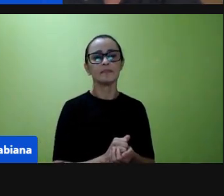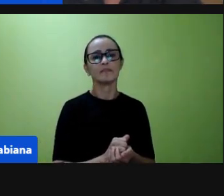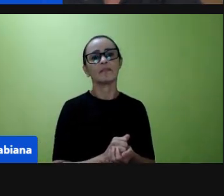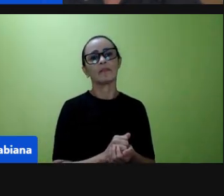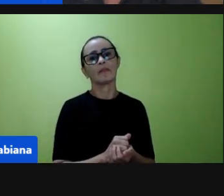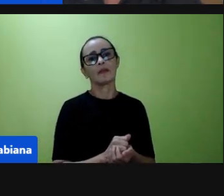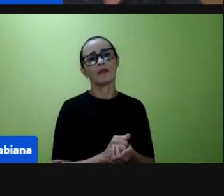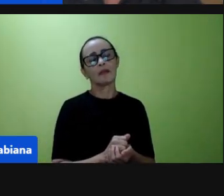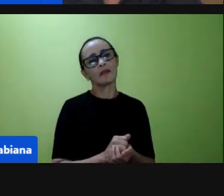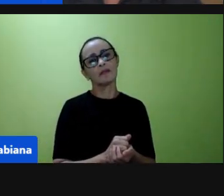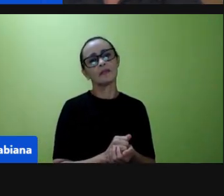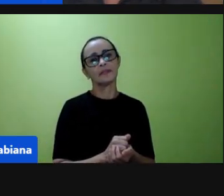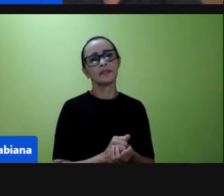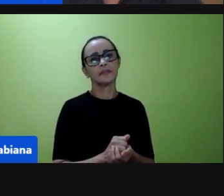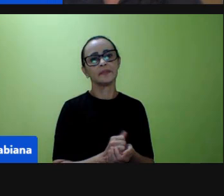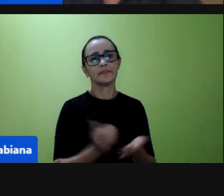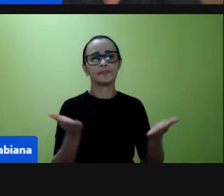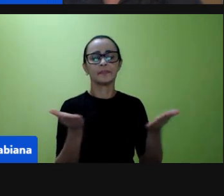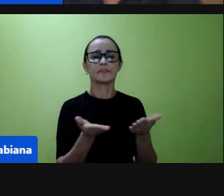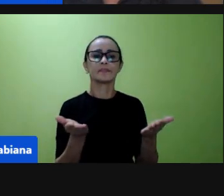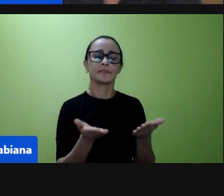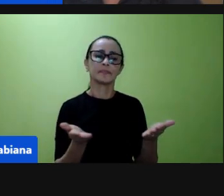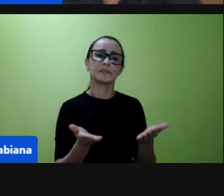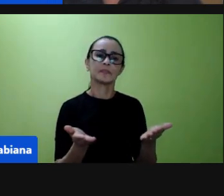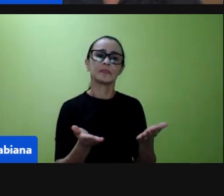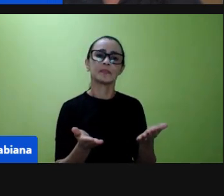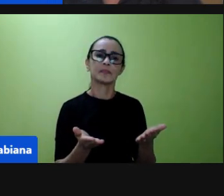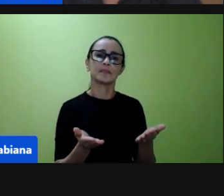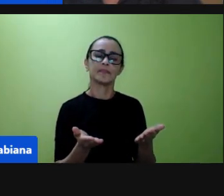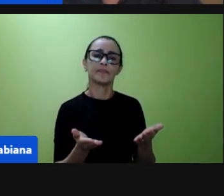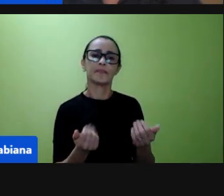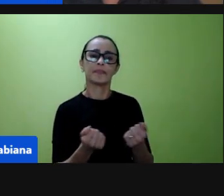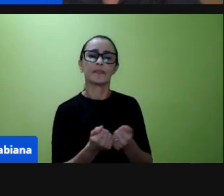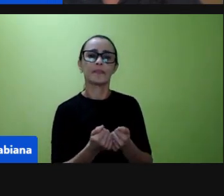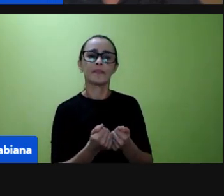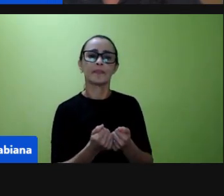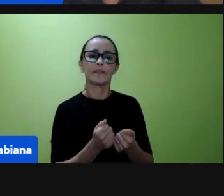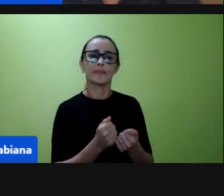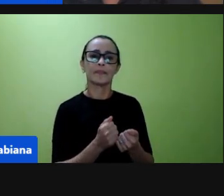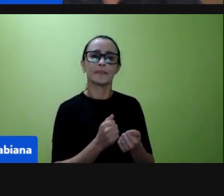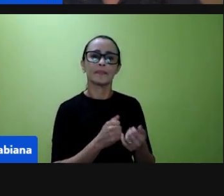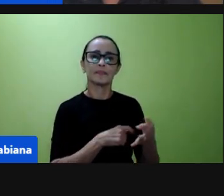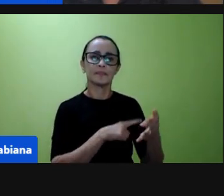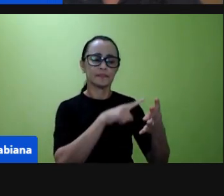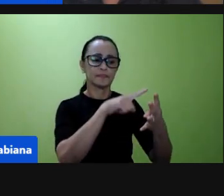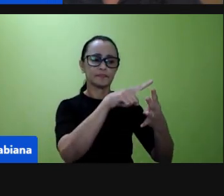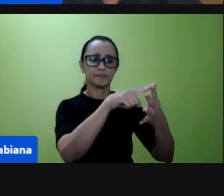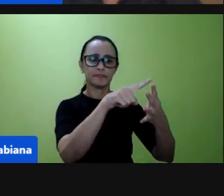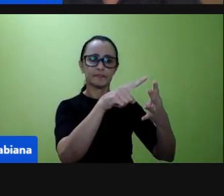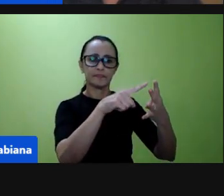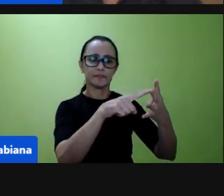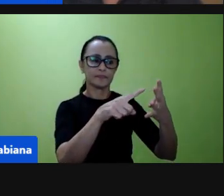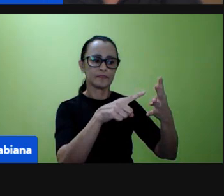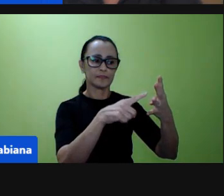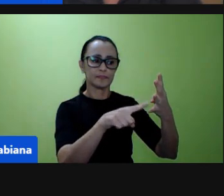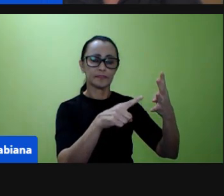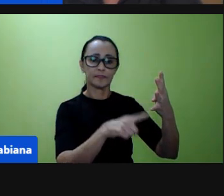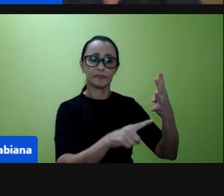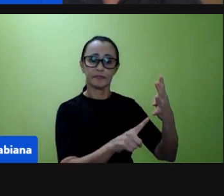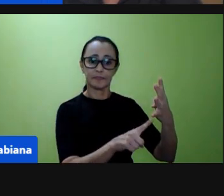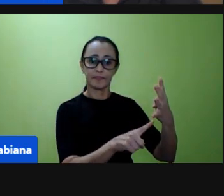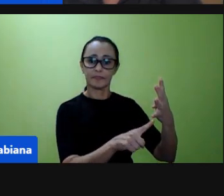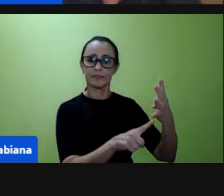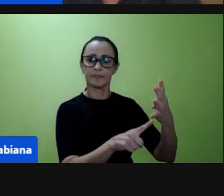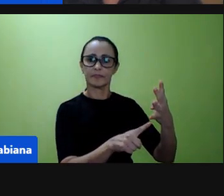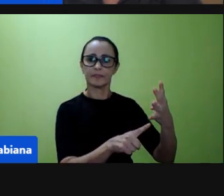de retomar, nesse momento, primeiro, o último desses 4 tópicos que eu anotei, que é o foco